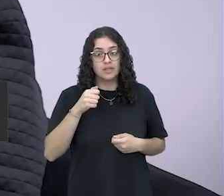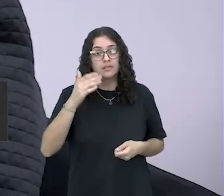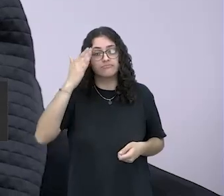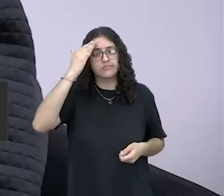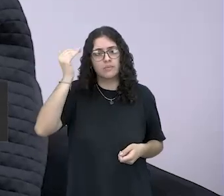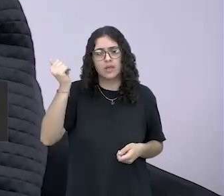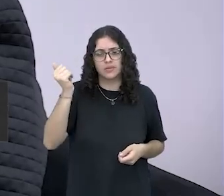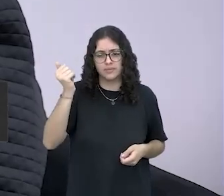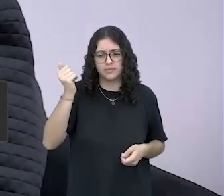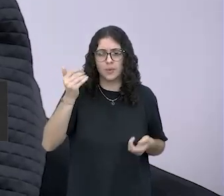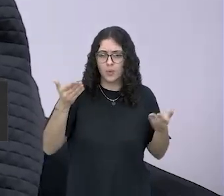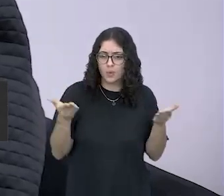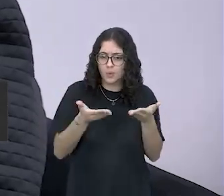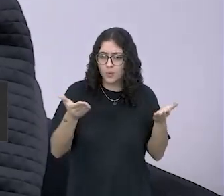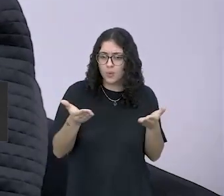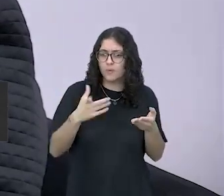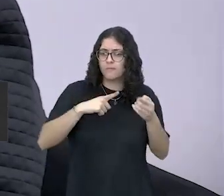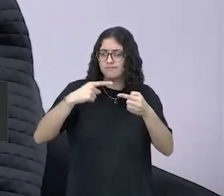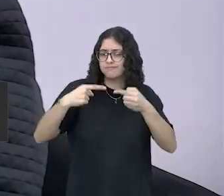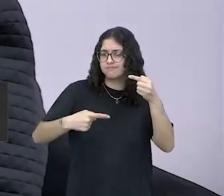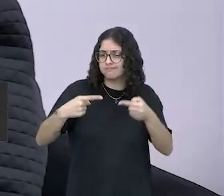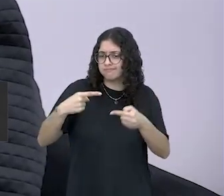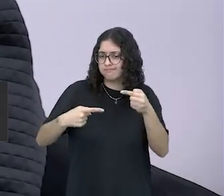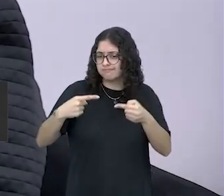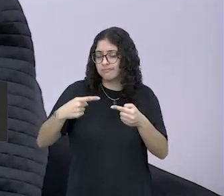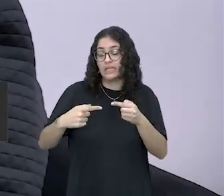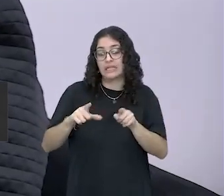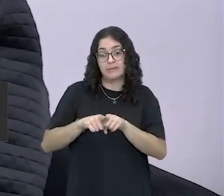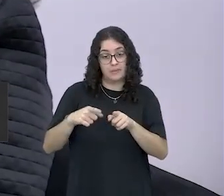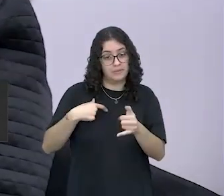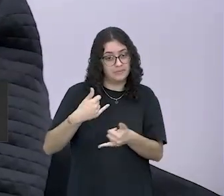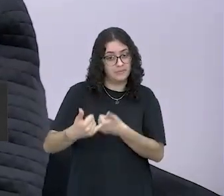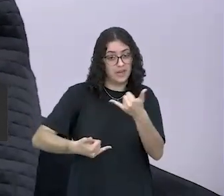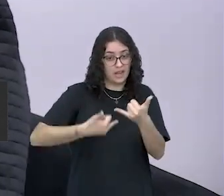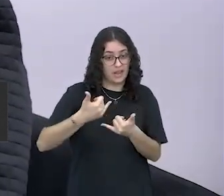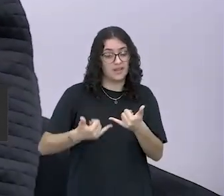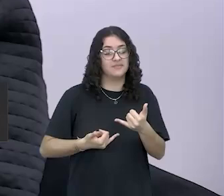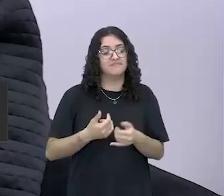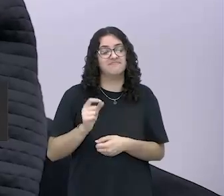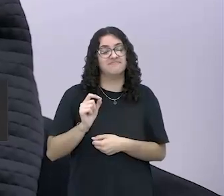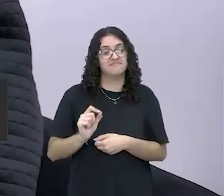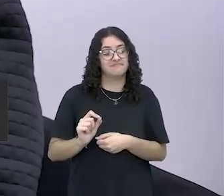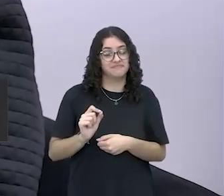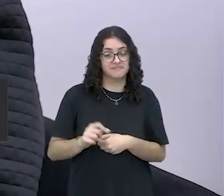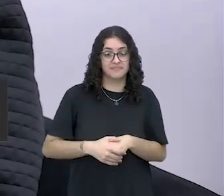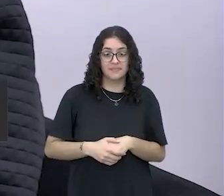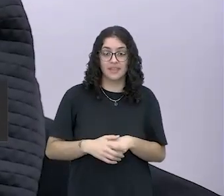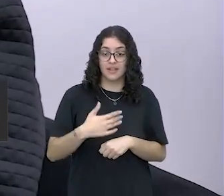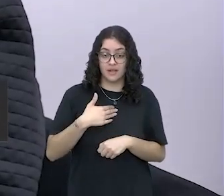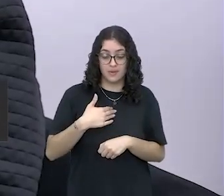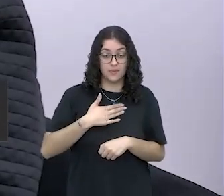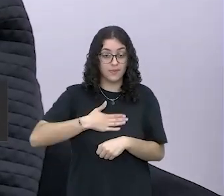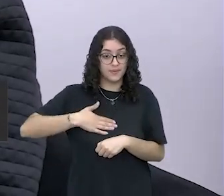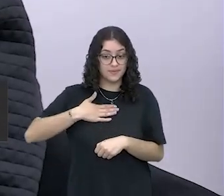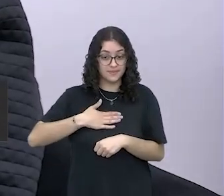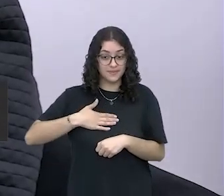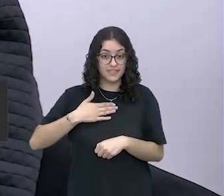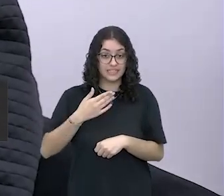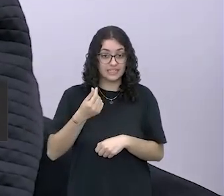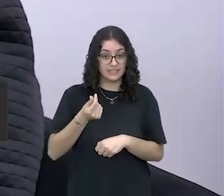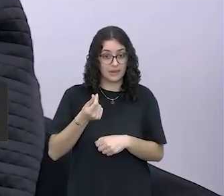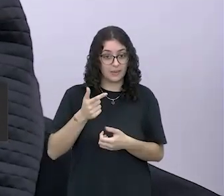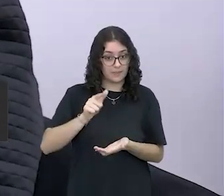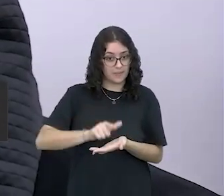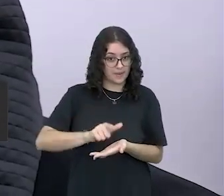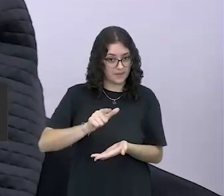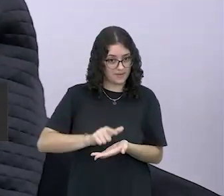saiba. Hoje em dia, a gente tem discutido, e eu tenho brincado muito com a turma, porque eu gosto muito de dinheiro de papel